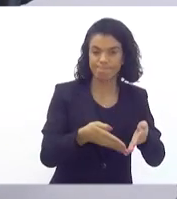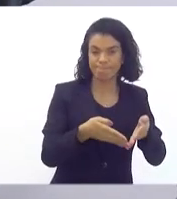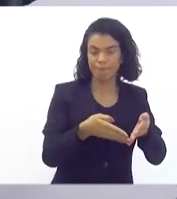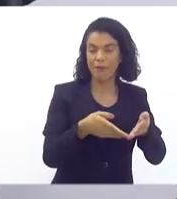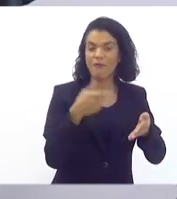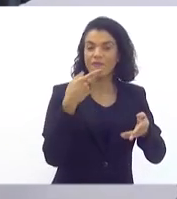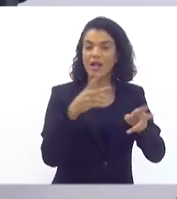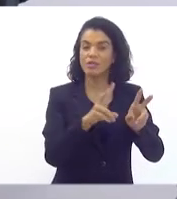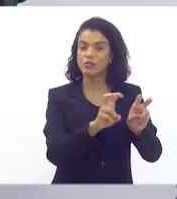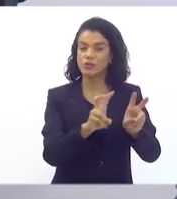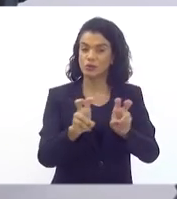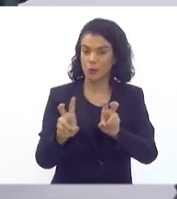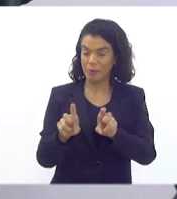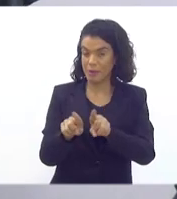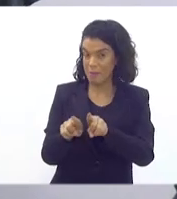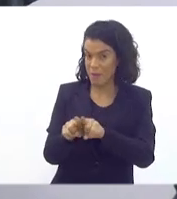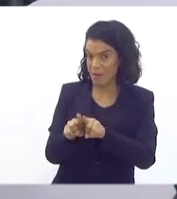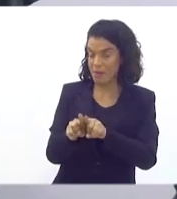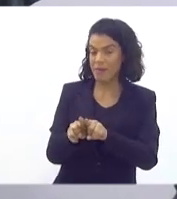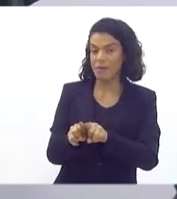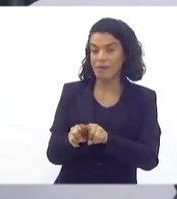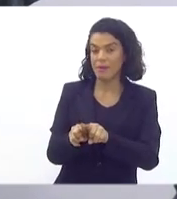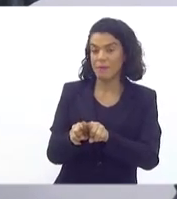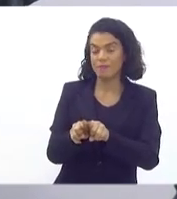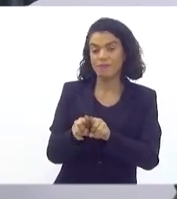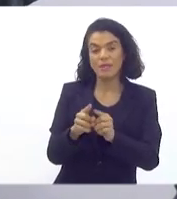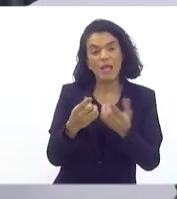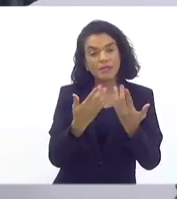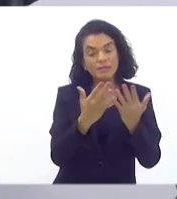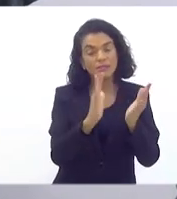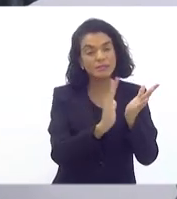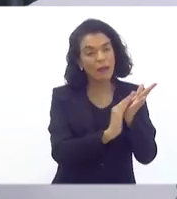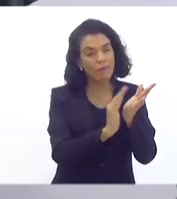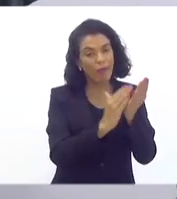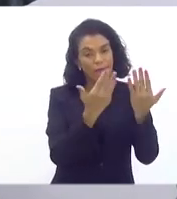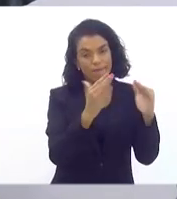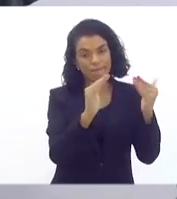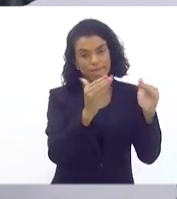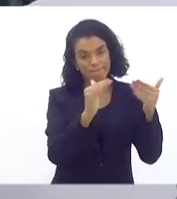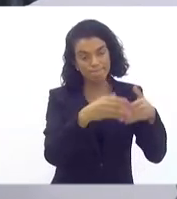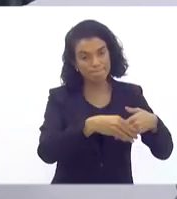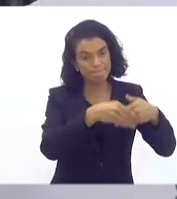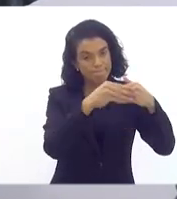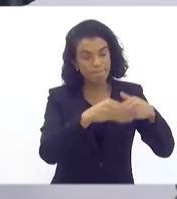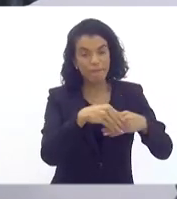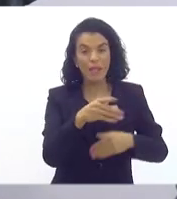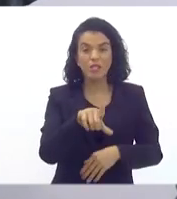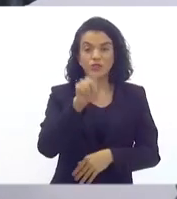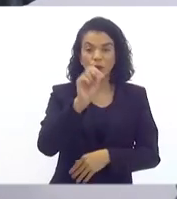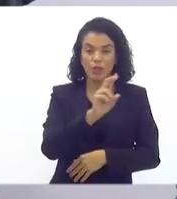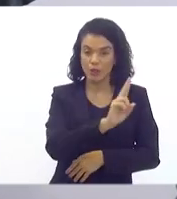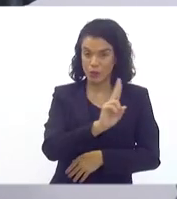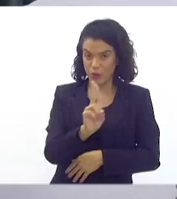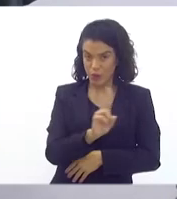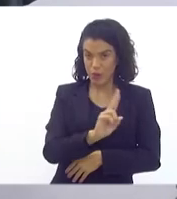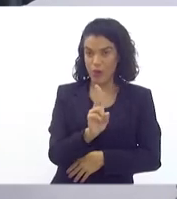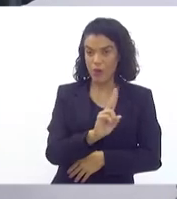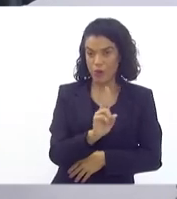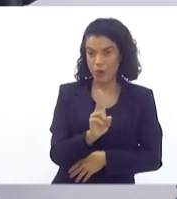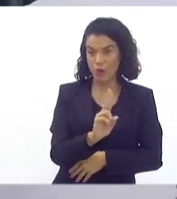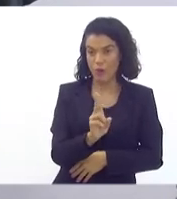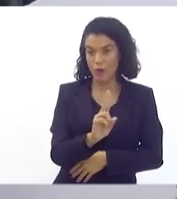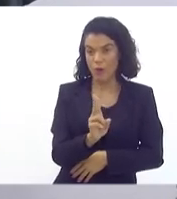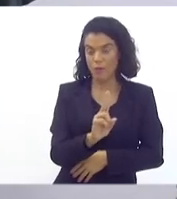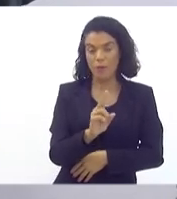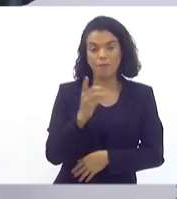cuidar de um tema tão relevante Mas ainda é saudar aqui a escolha do nome muito acertado a escolha do